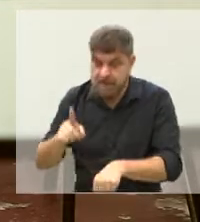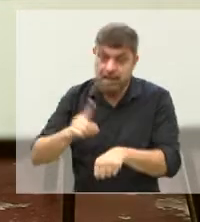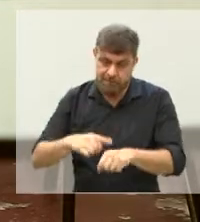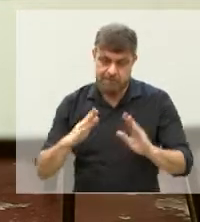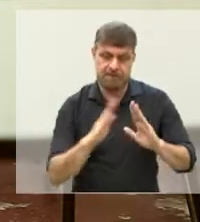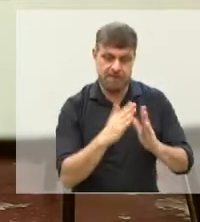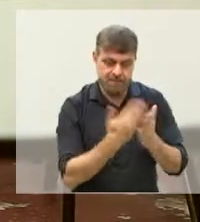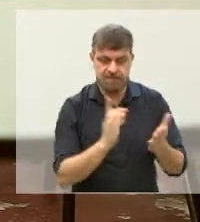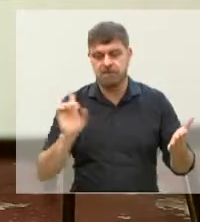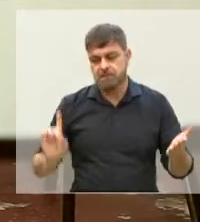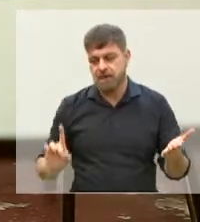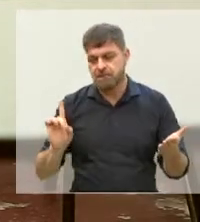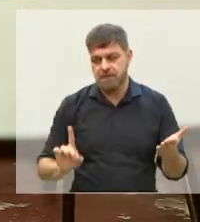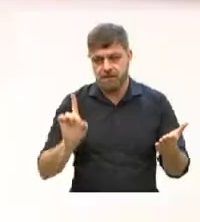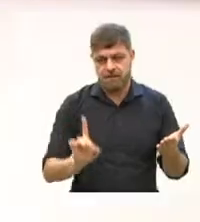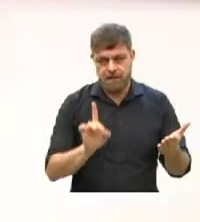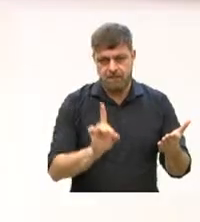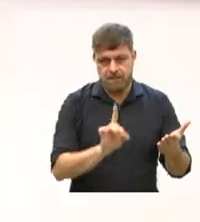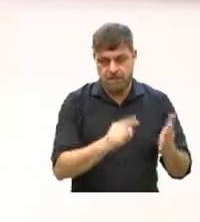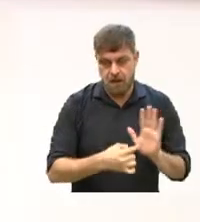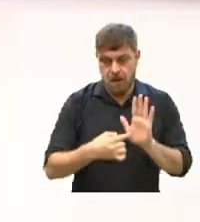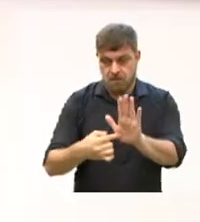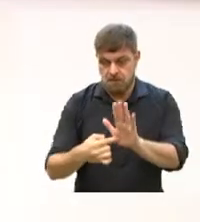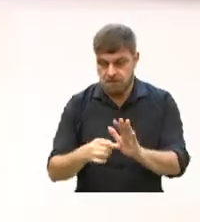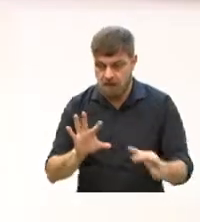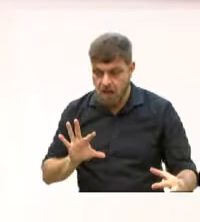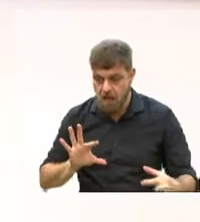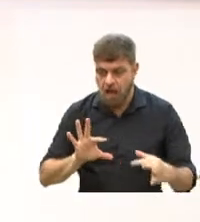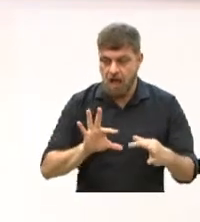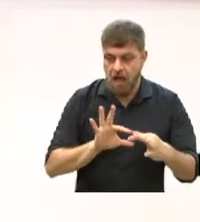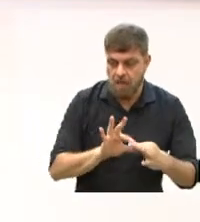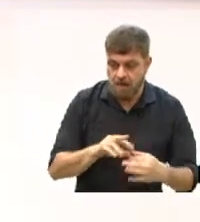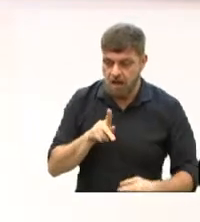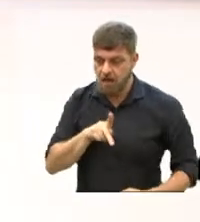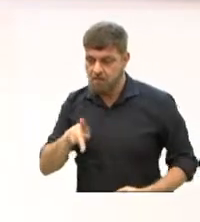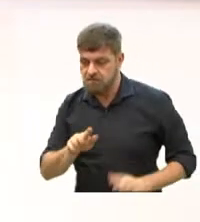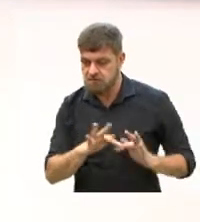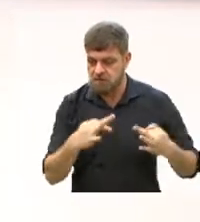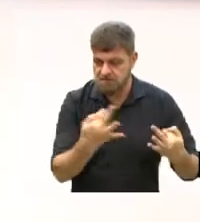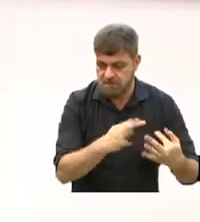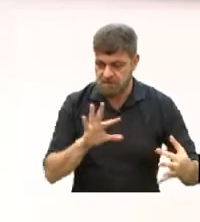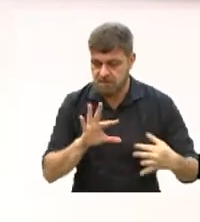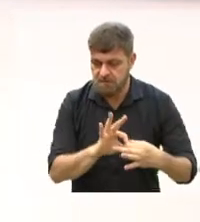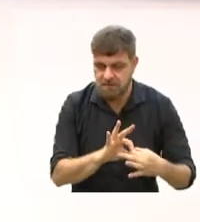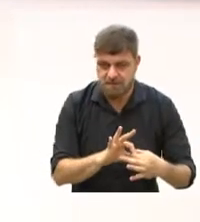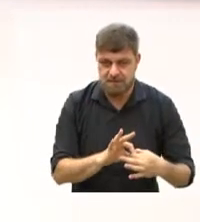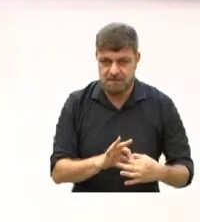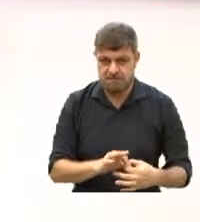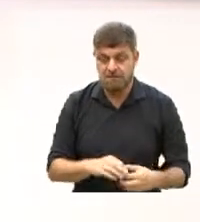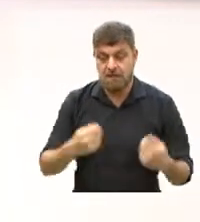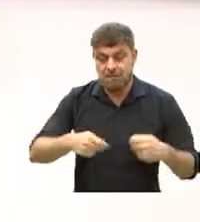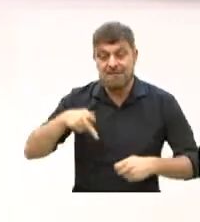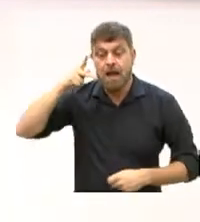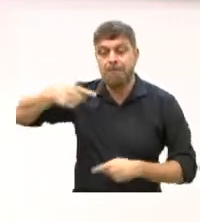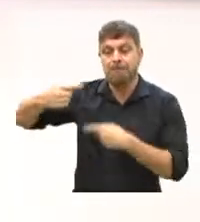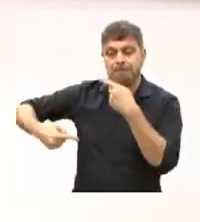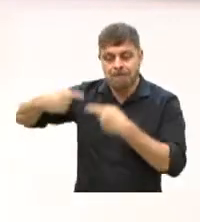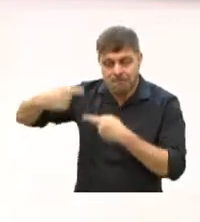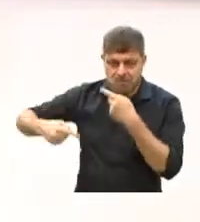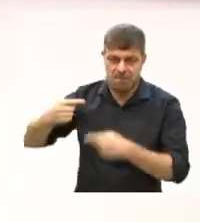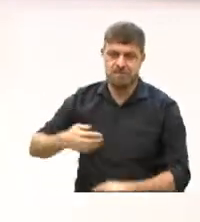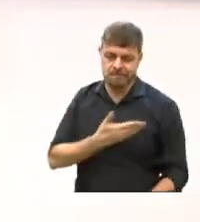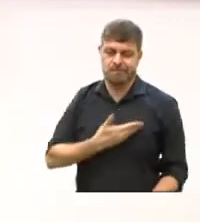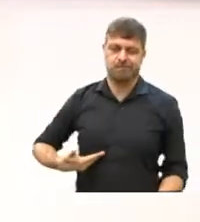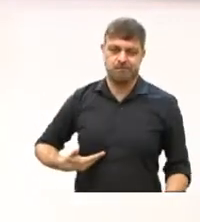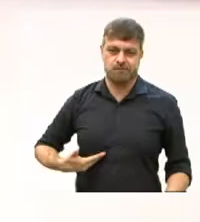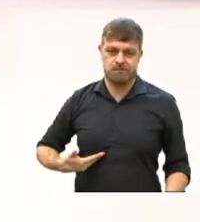né? Então acho que tem uma série de coisas aí que mostra esse engajamento, né? Agora, ao mesmo tempo, isso não se dá sem políticas públicas consolidadas, né?